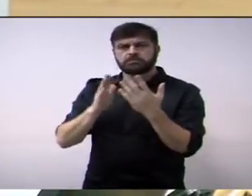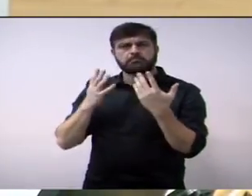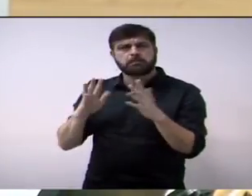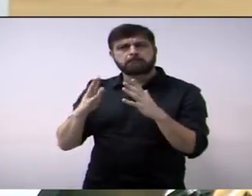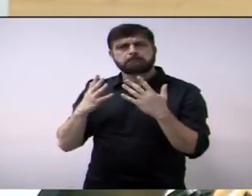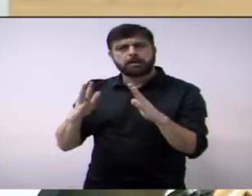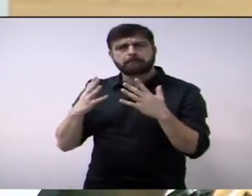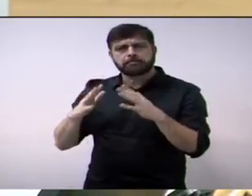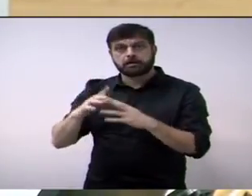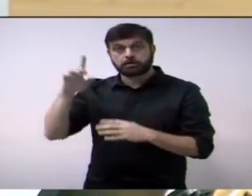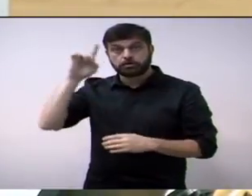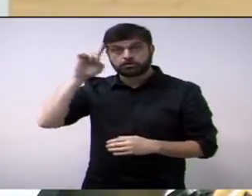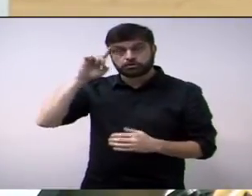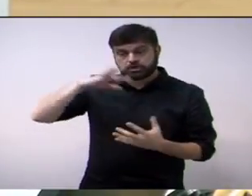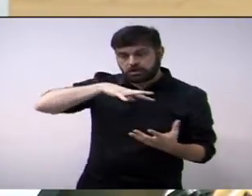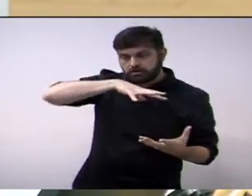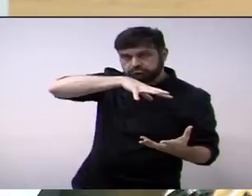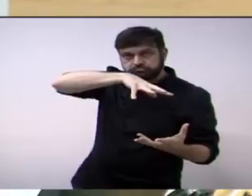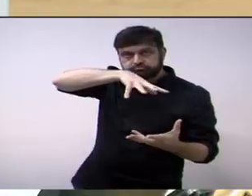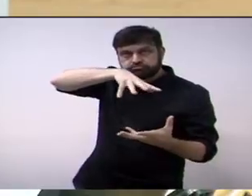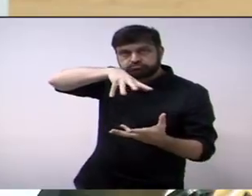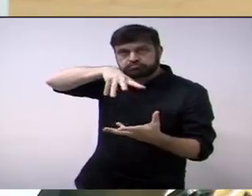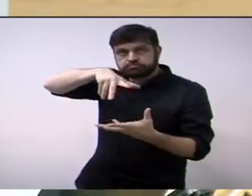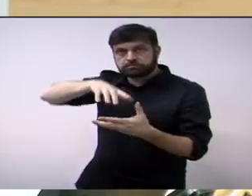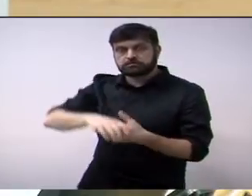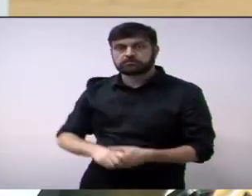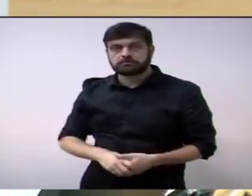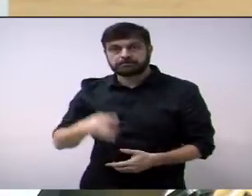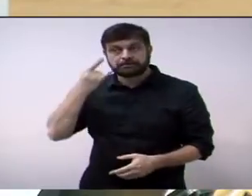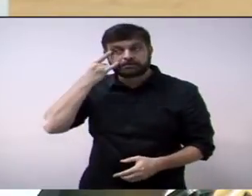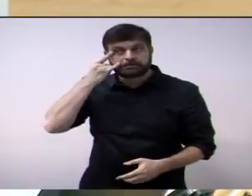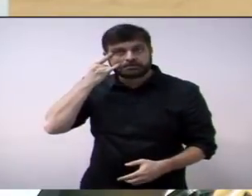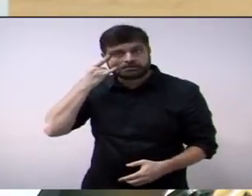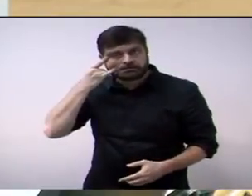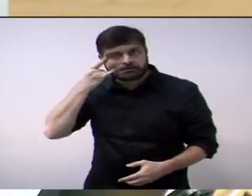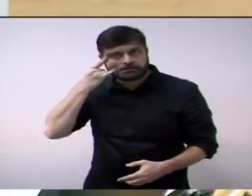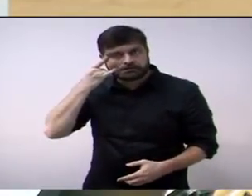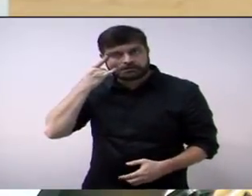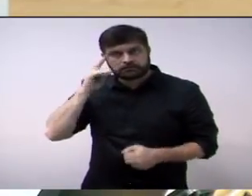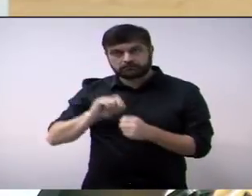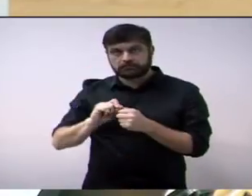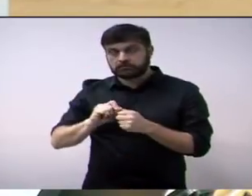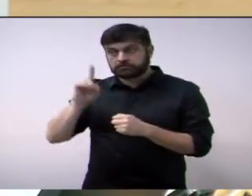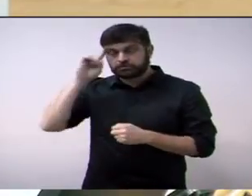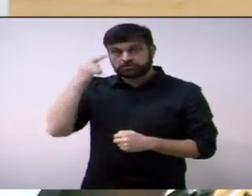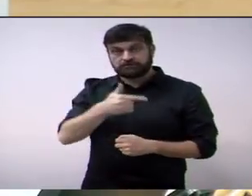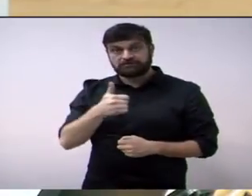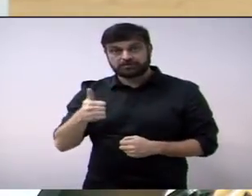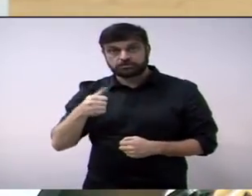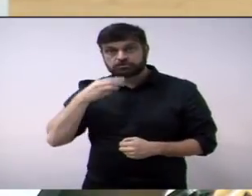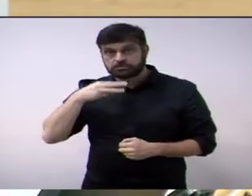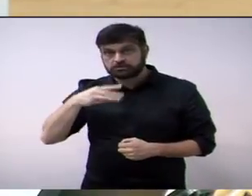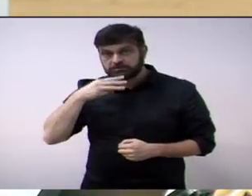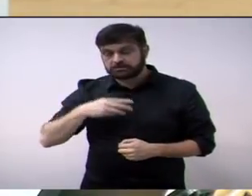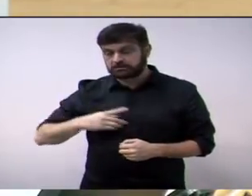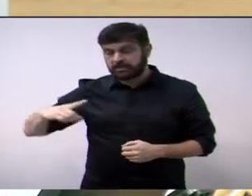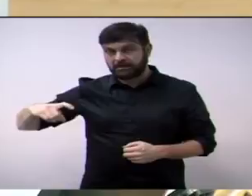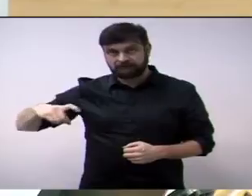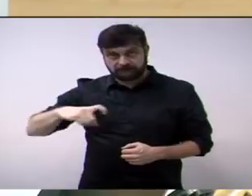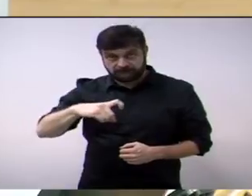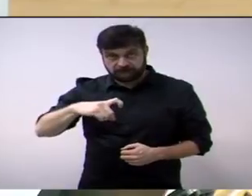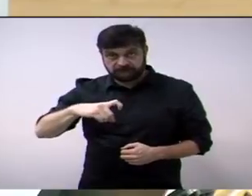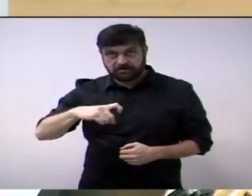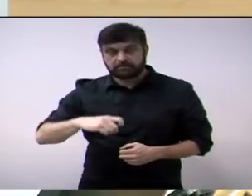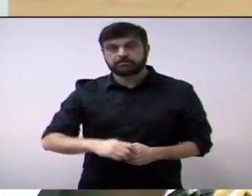congratulações pelo Dia Internacional da Síndrome de Down, comemorado no dia 21 de março. Da vereadora Fábia